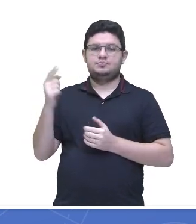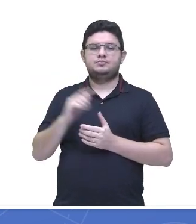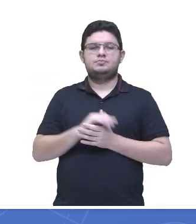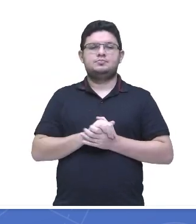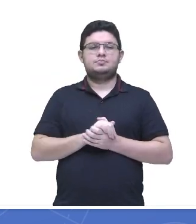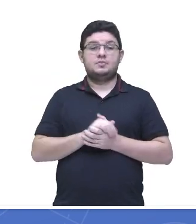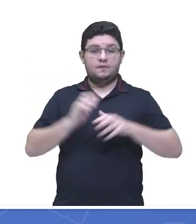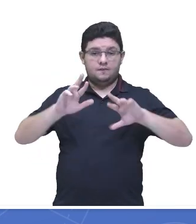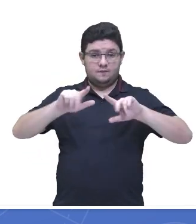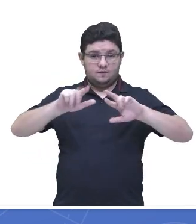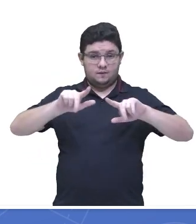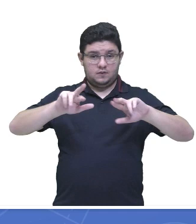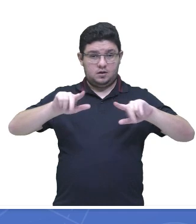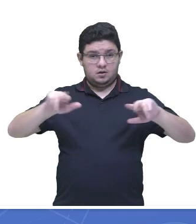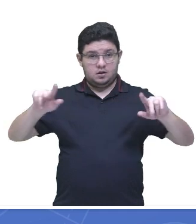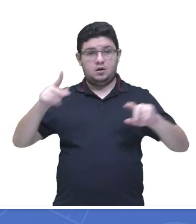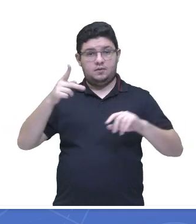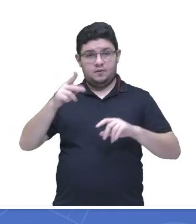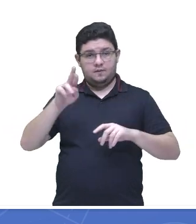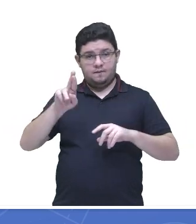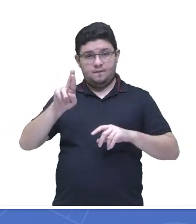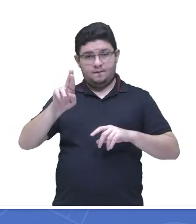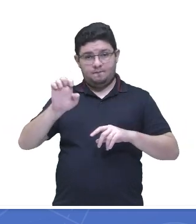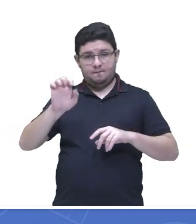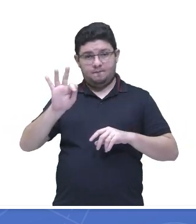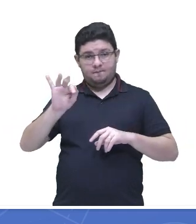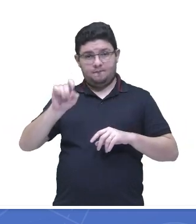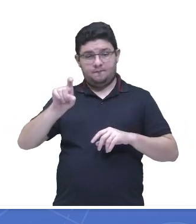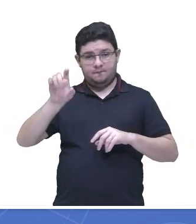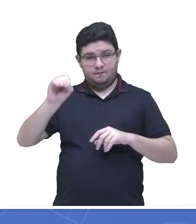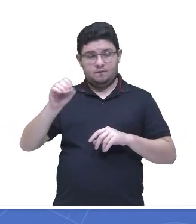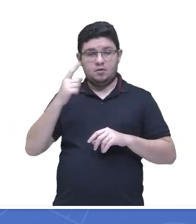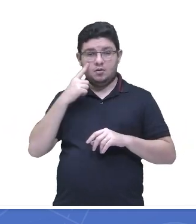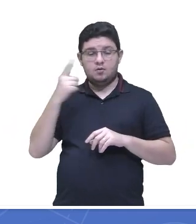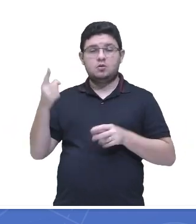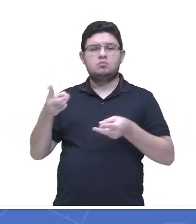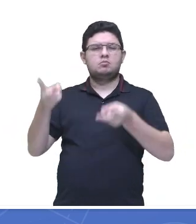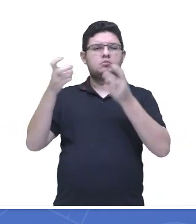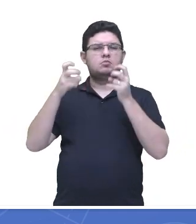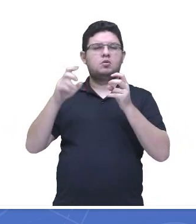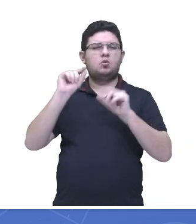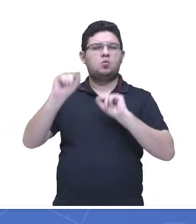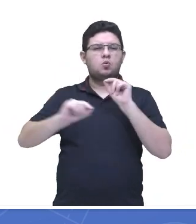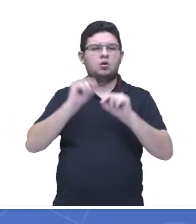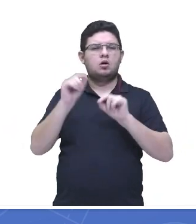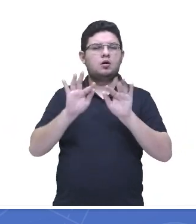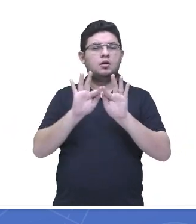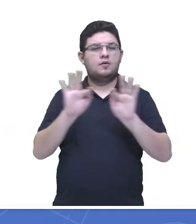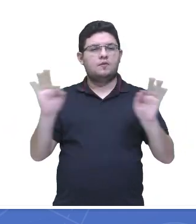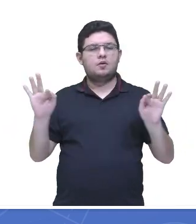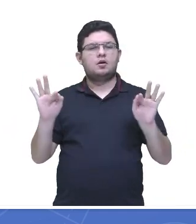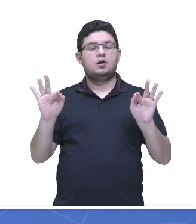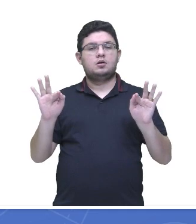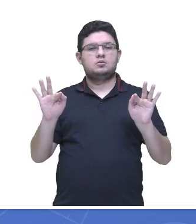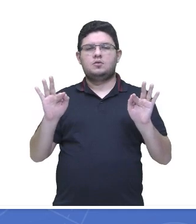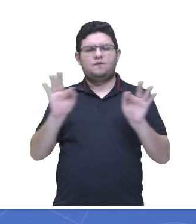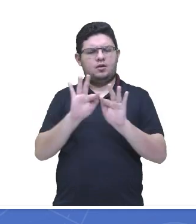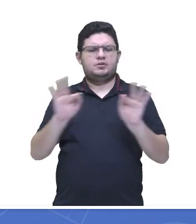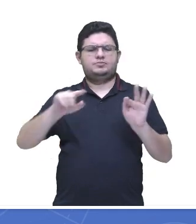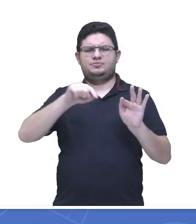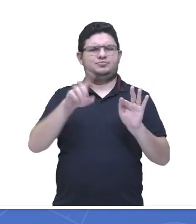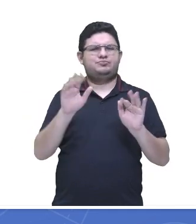Esses prefixos, quando vocês perceberem nas orações, nas frases, na verdade, né? Não nas frases, na